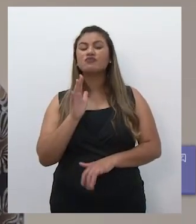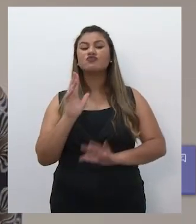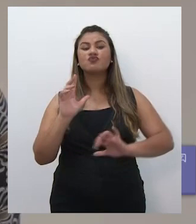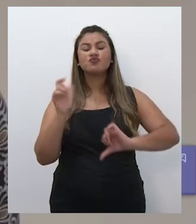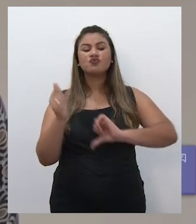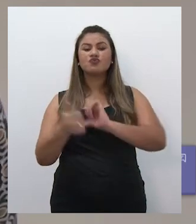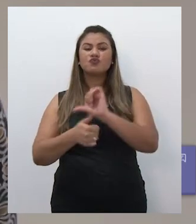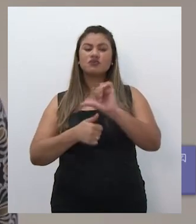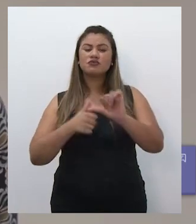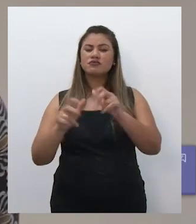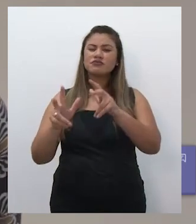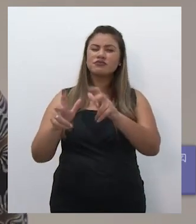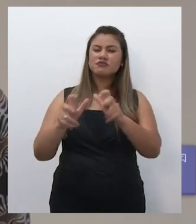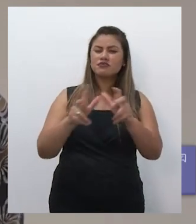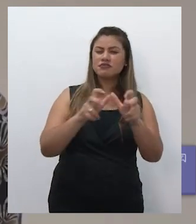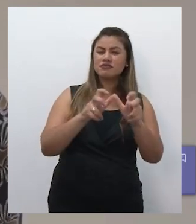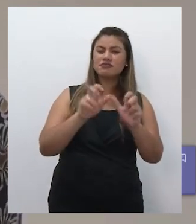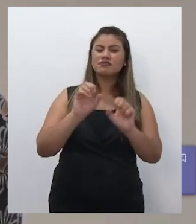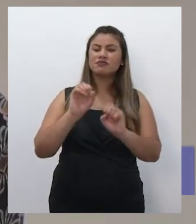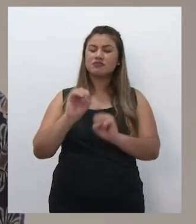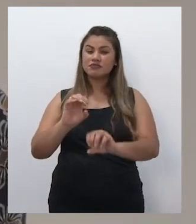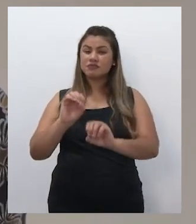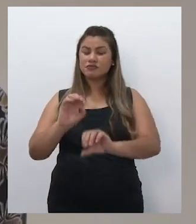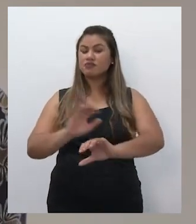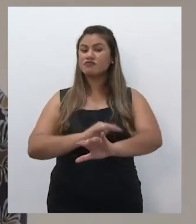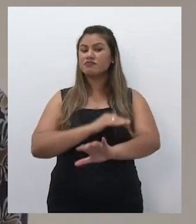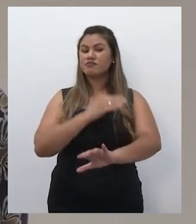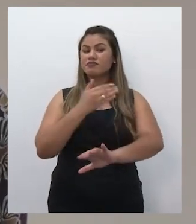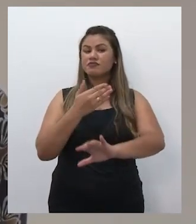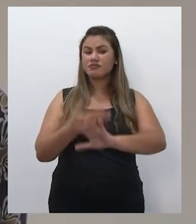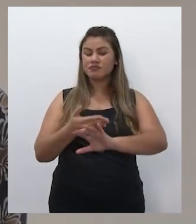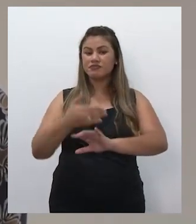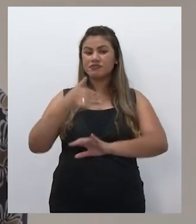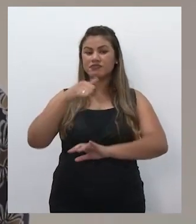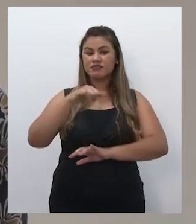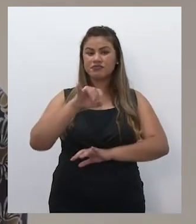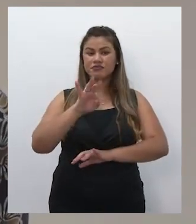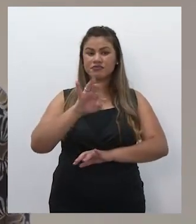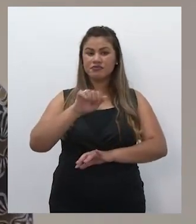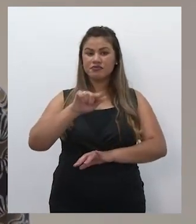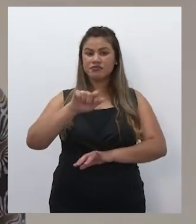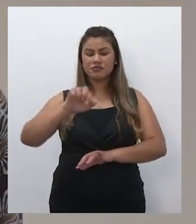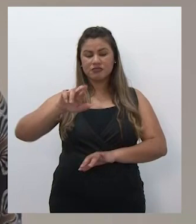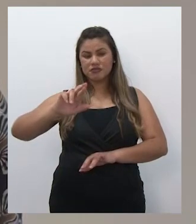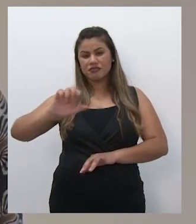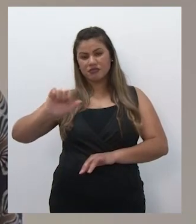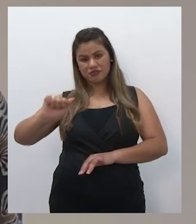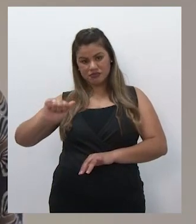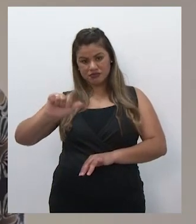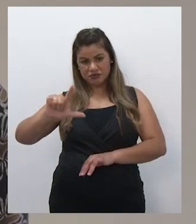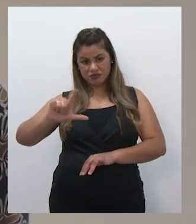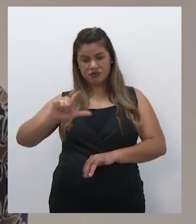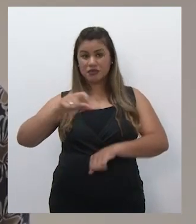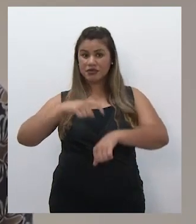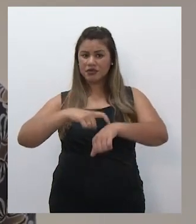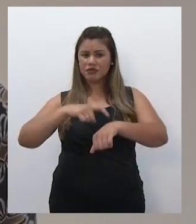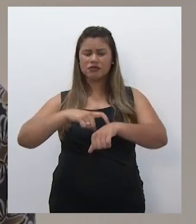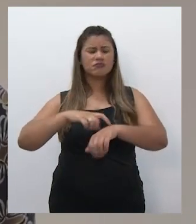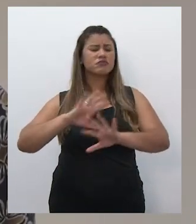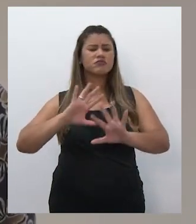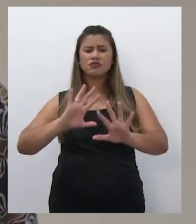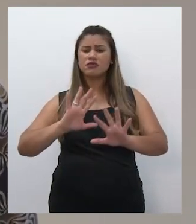concepção do que se chama de educação integral. A gente não está falando com isso de educação em tempo integral, mas